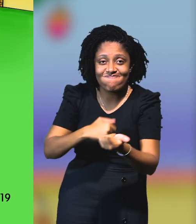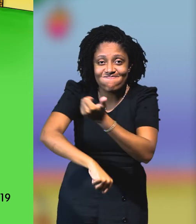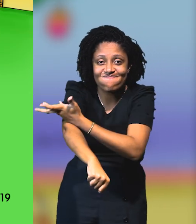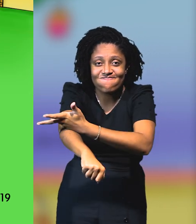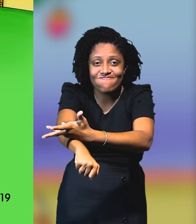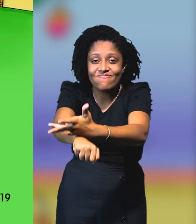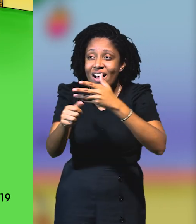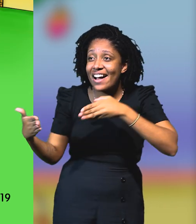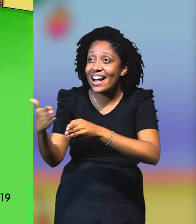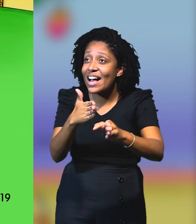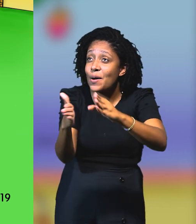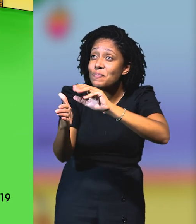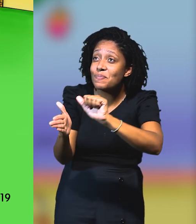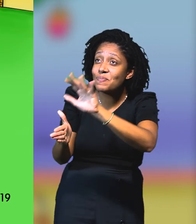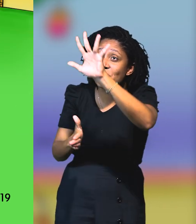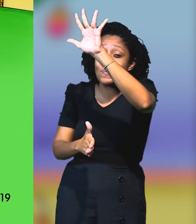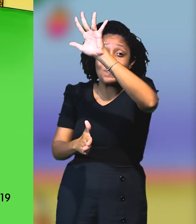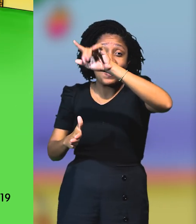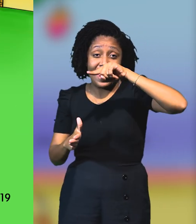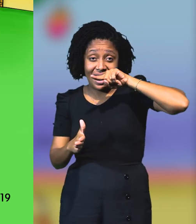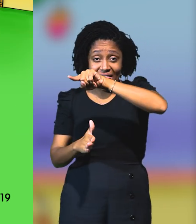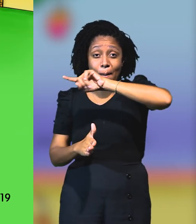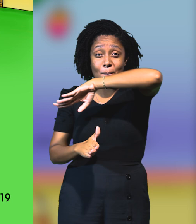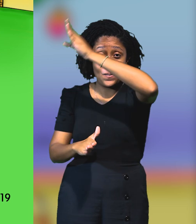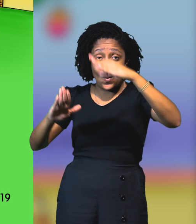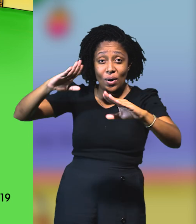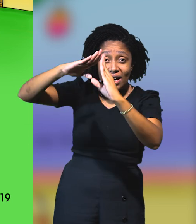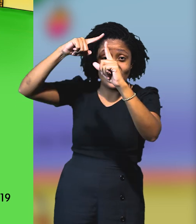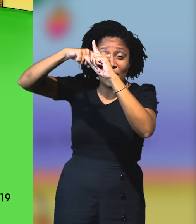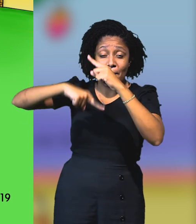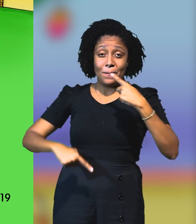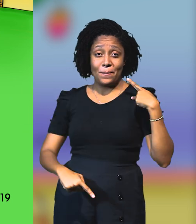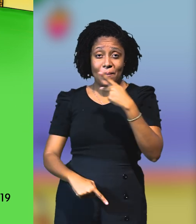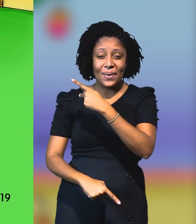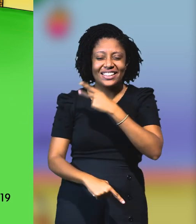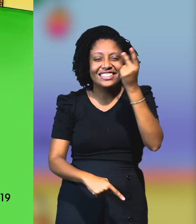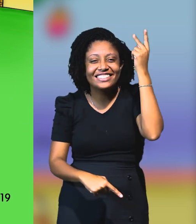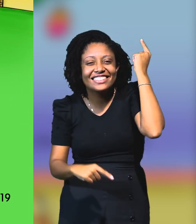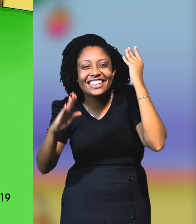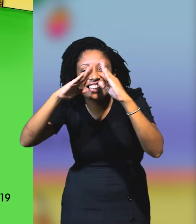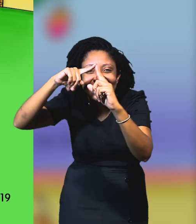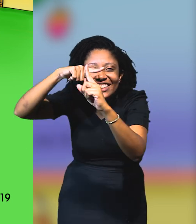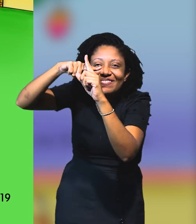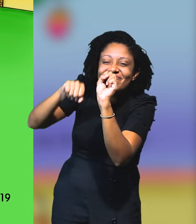caminho da missa do Morro do Padre, na antiga igrejinha sempre aguardada.